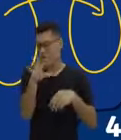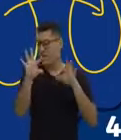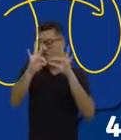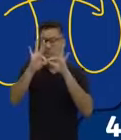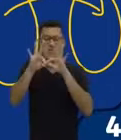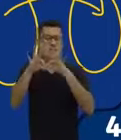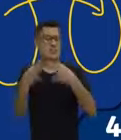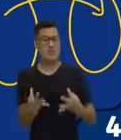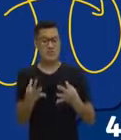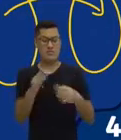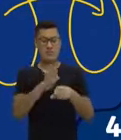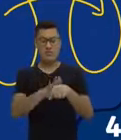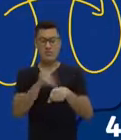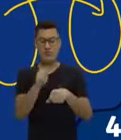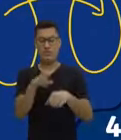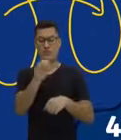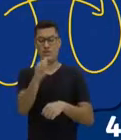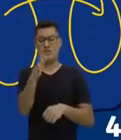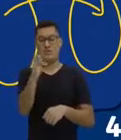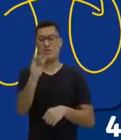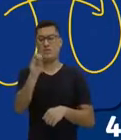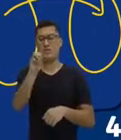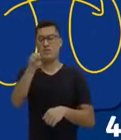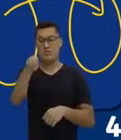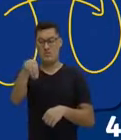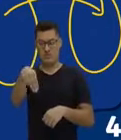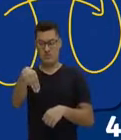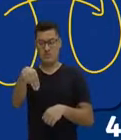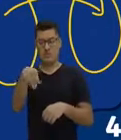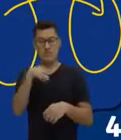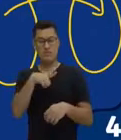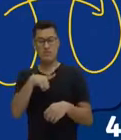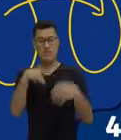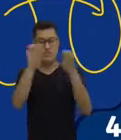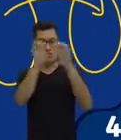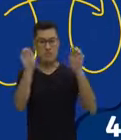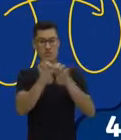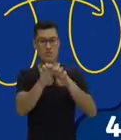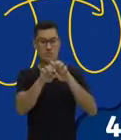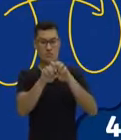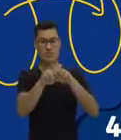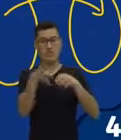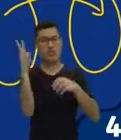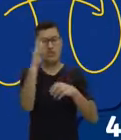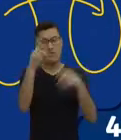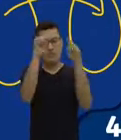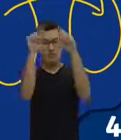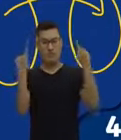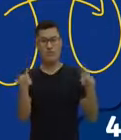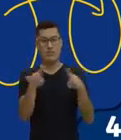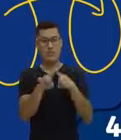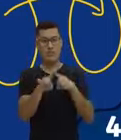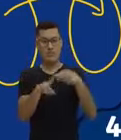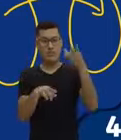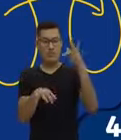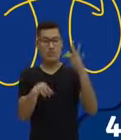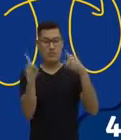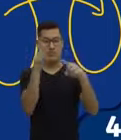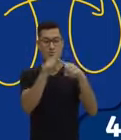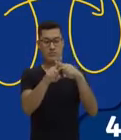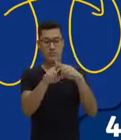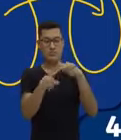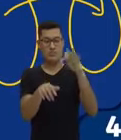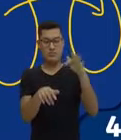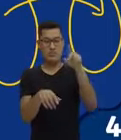Eu vou chamar de função afim toda função que tenha este formato aqui. Lembrando que ao invés do f de x, eu posso ter o